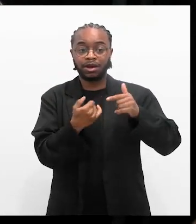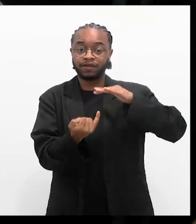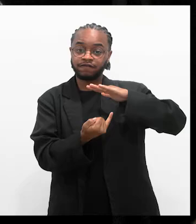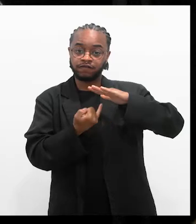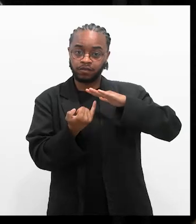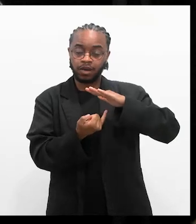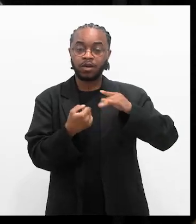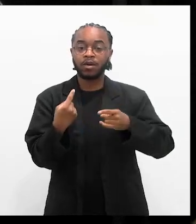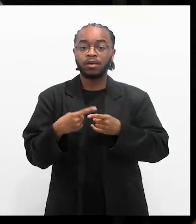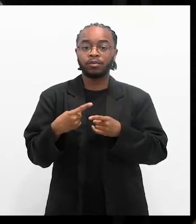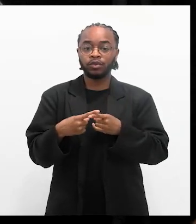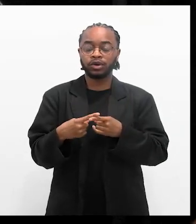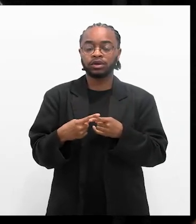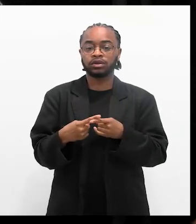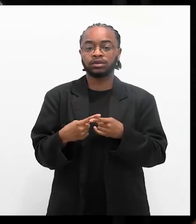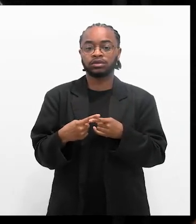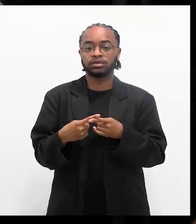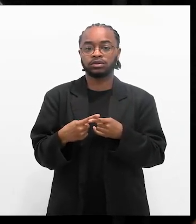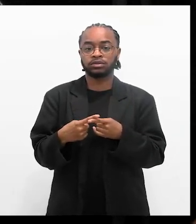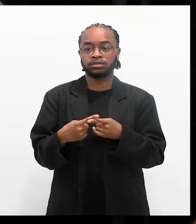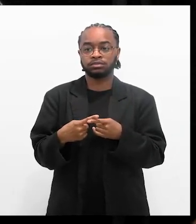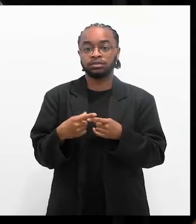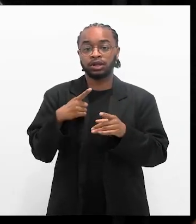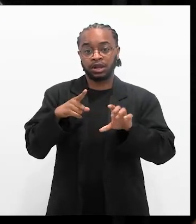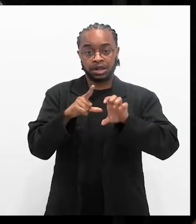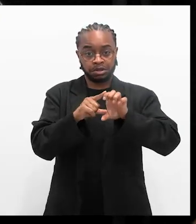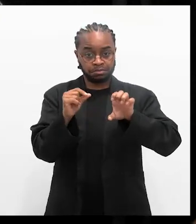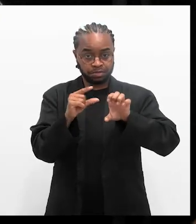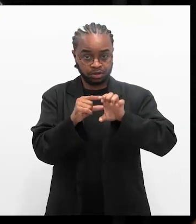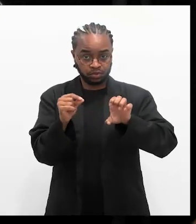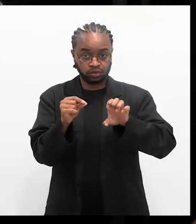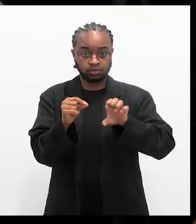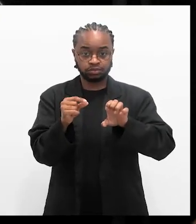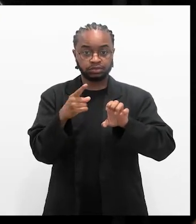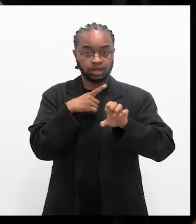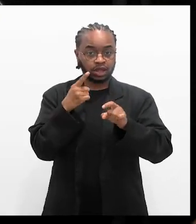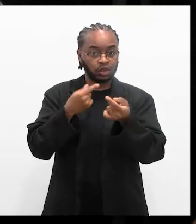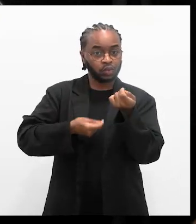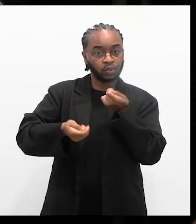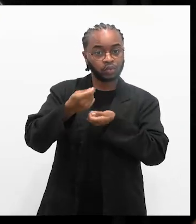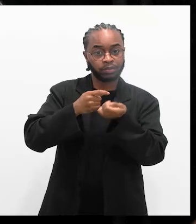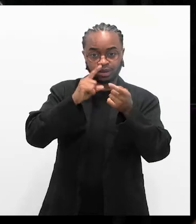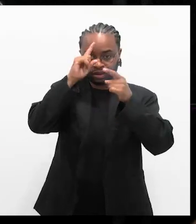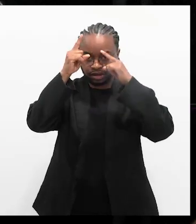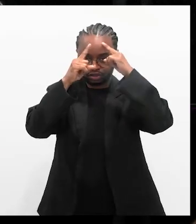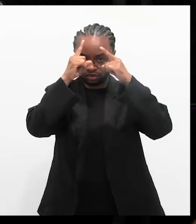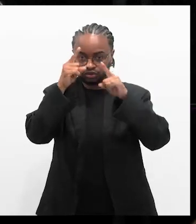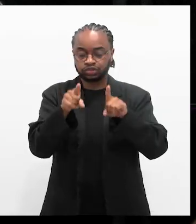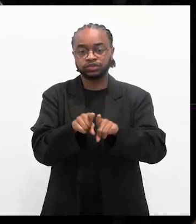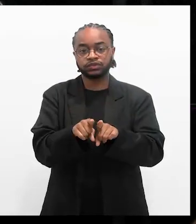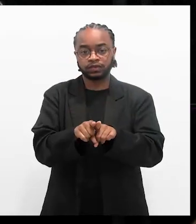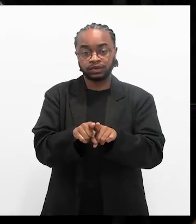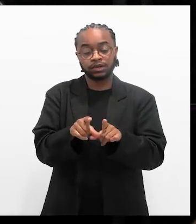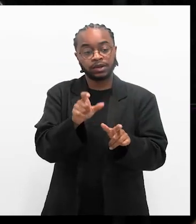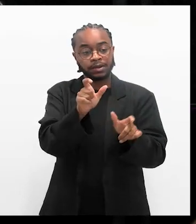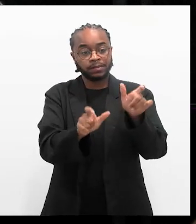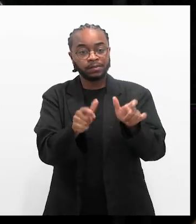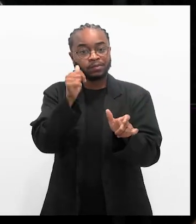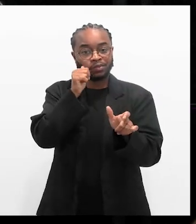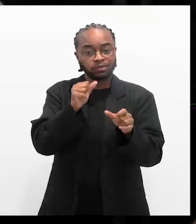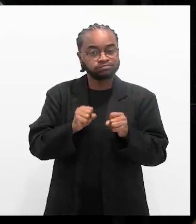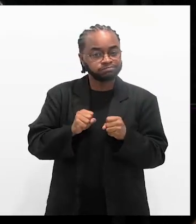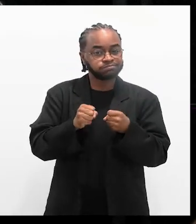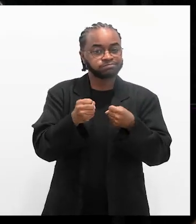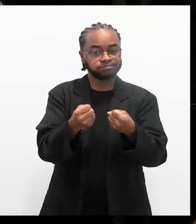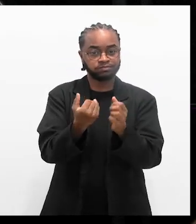emprego informal, que é onde nós temos aí, né, o empreendedorismo, uma economia criativa, né? E as